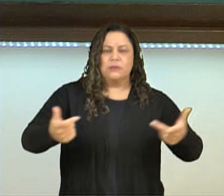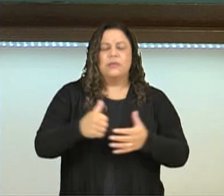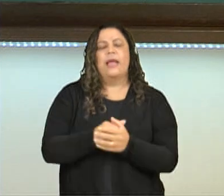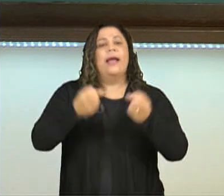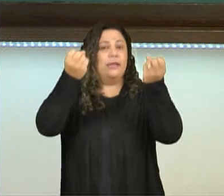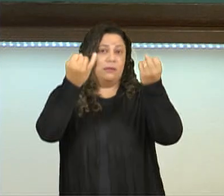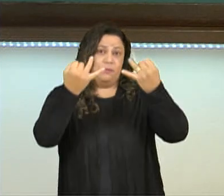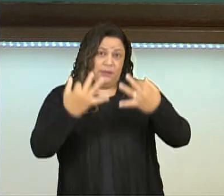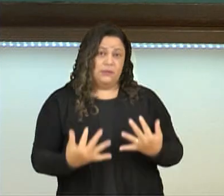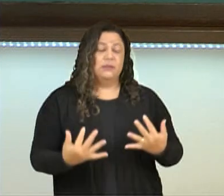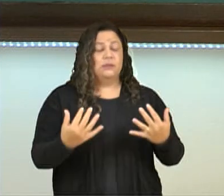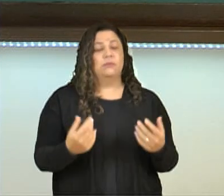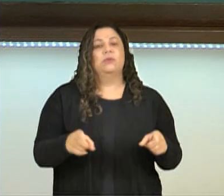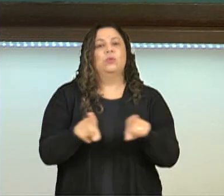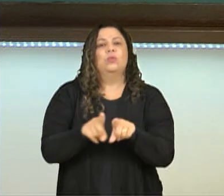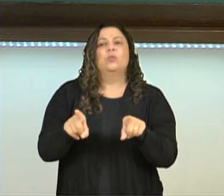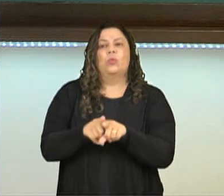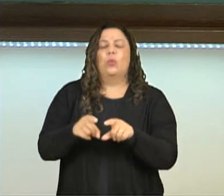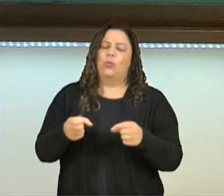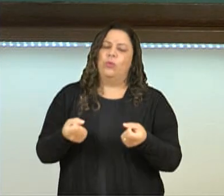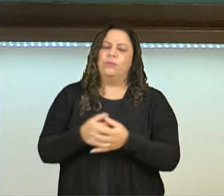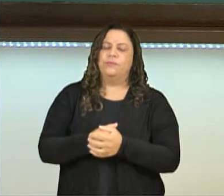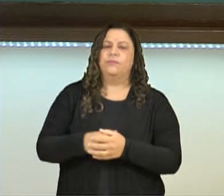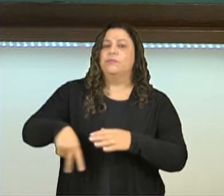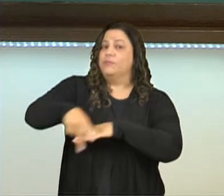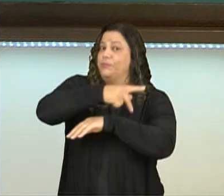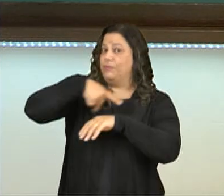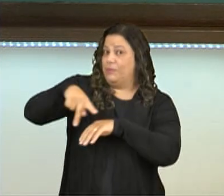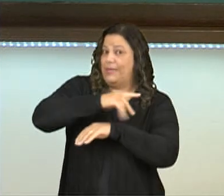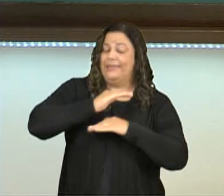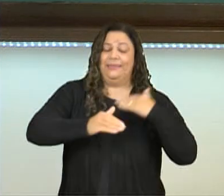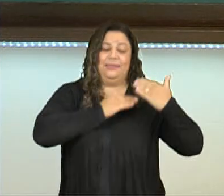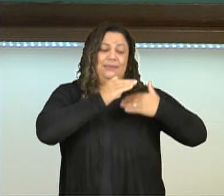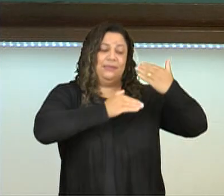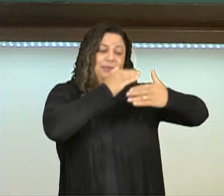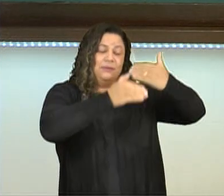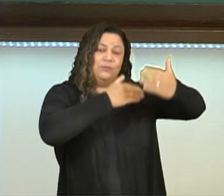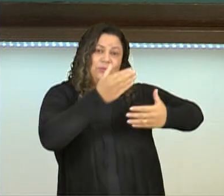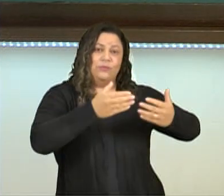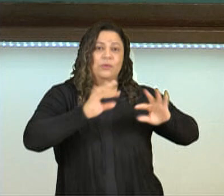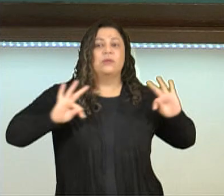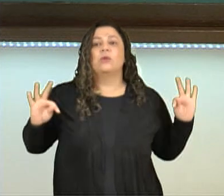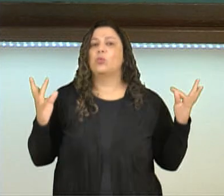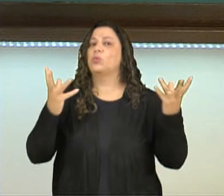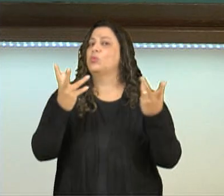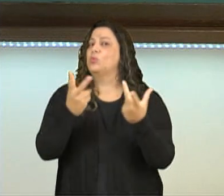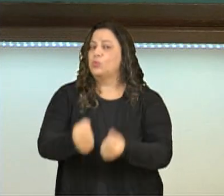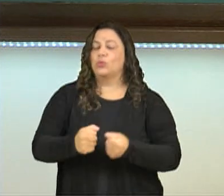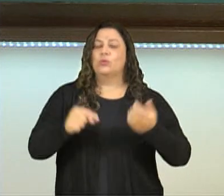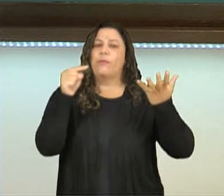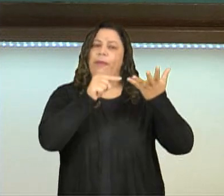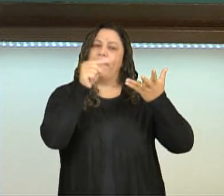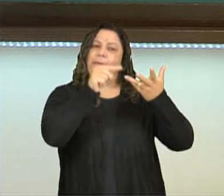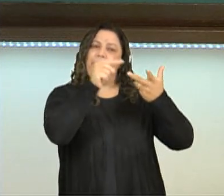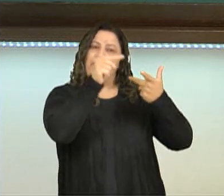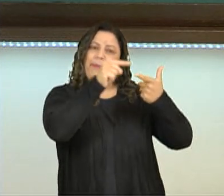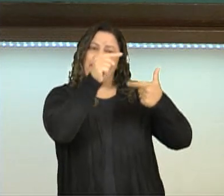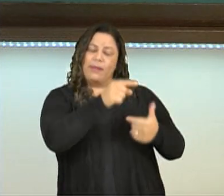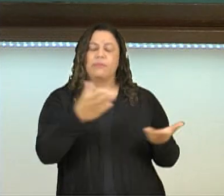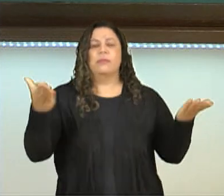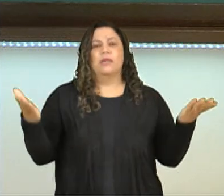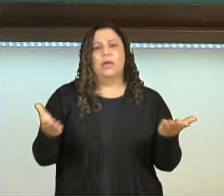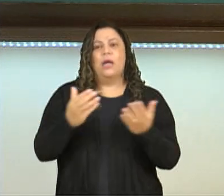falou-se também e agora também comenta-se em países em desenvolvimento. Então todas essas classificações, elas remetem